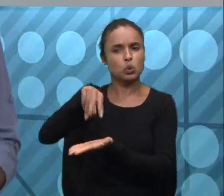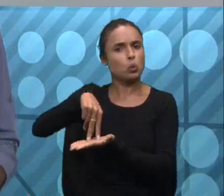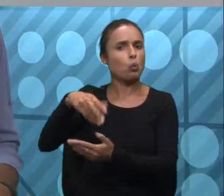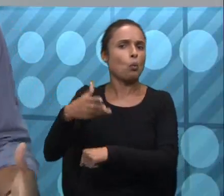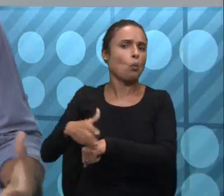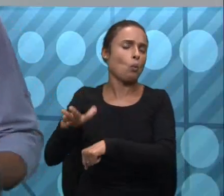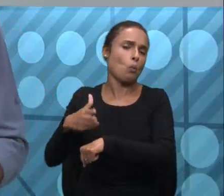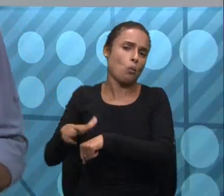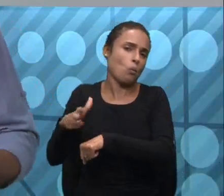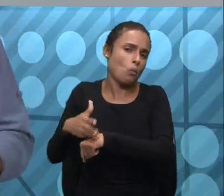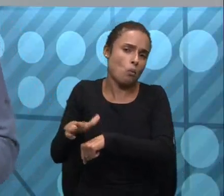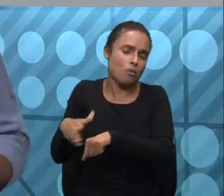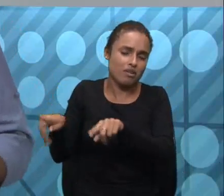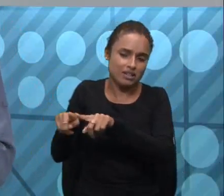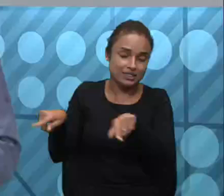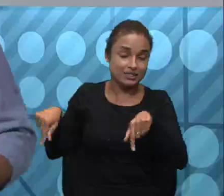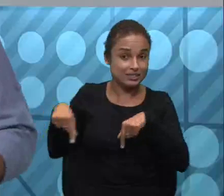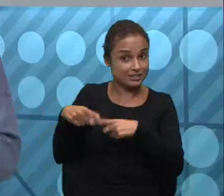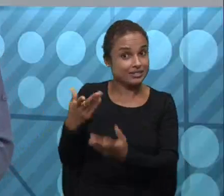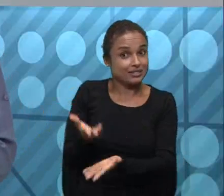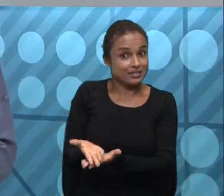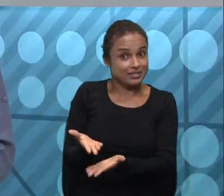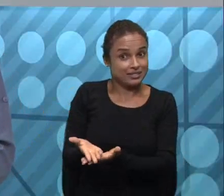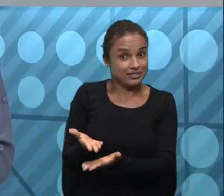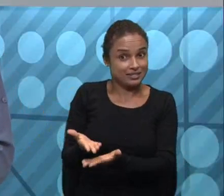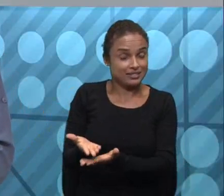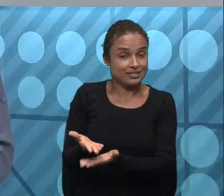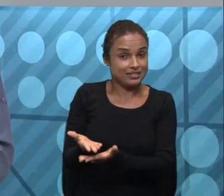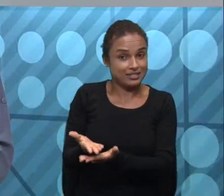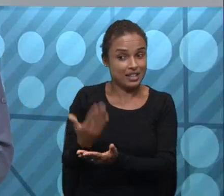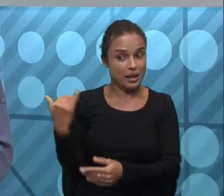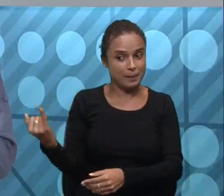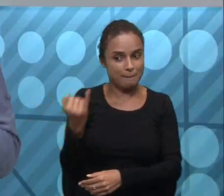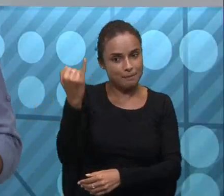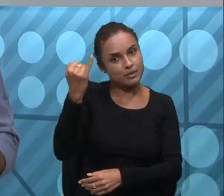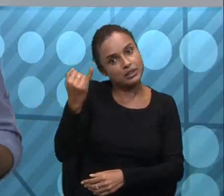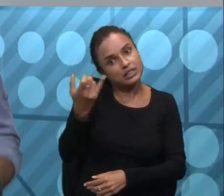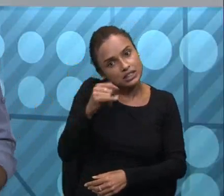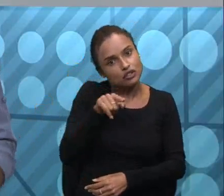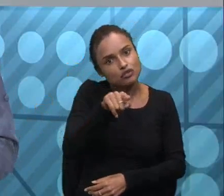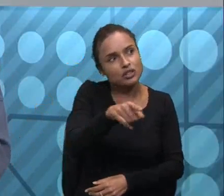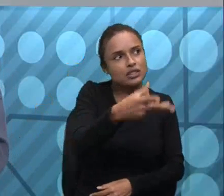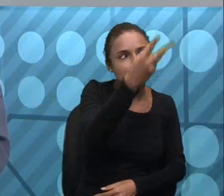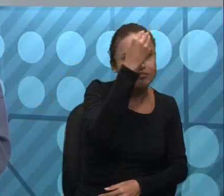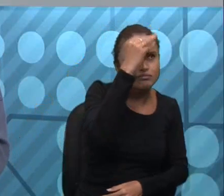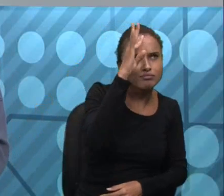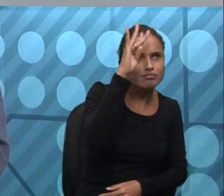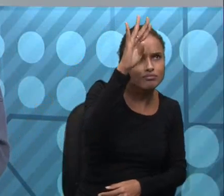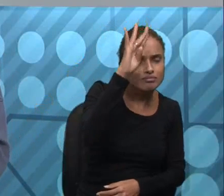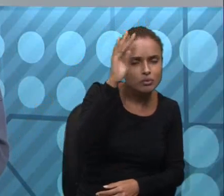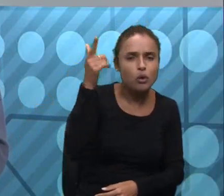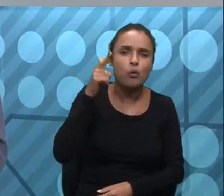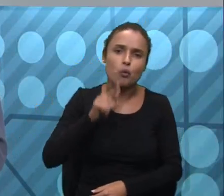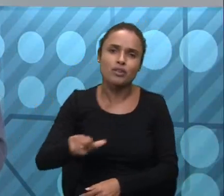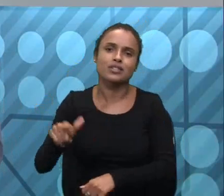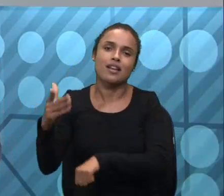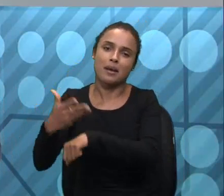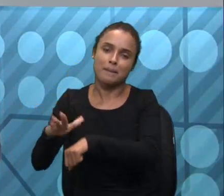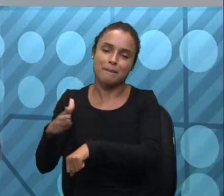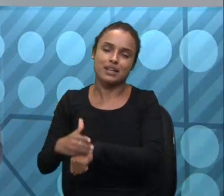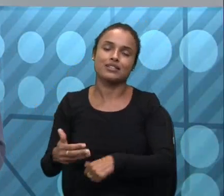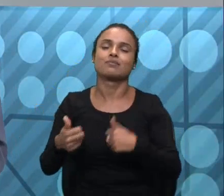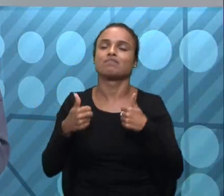aplicar esses conteúdos, concordo que essa disciplina não vai servir tanto, e ela serve. No atletismo,